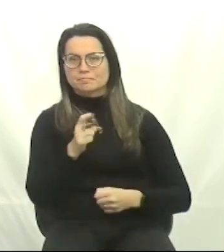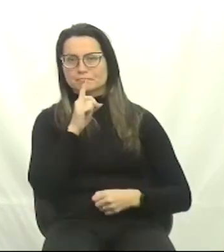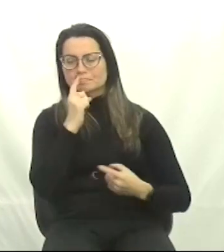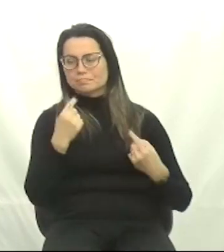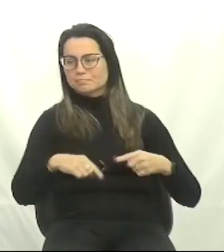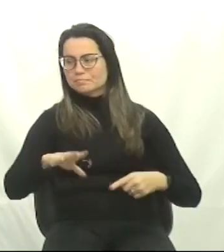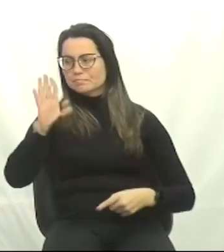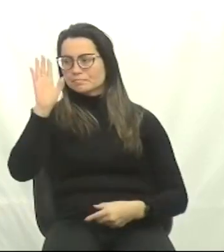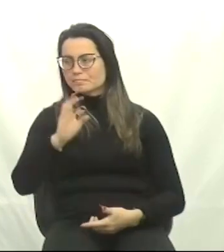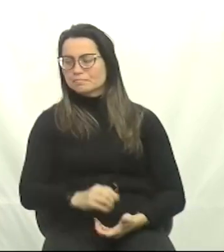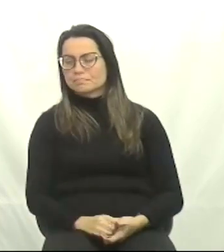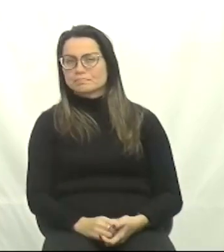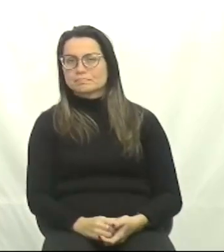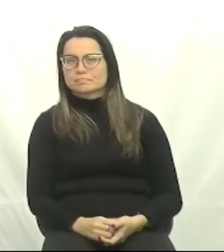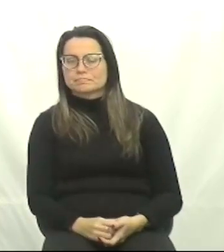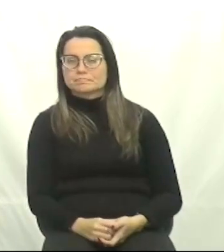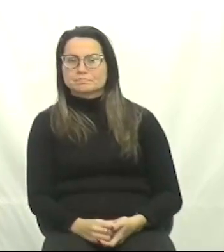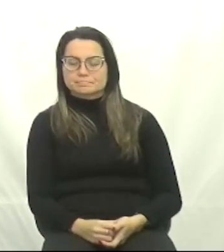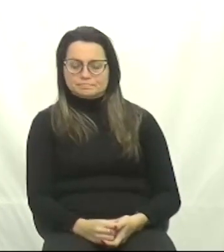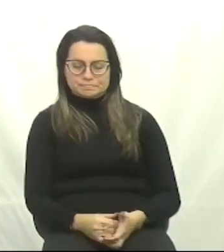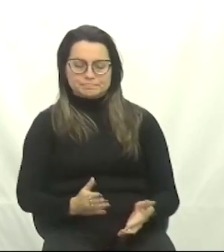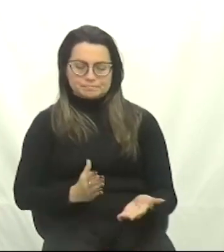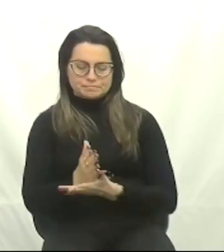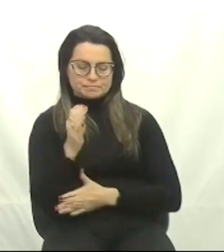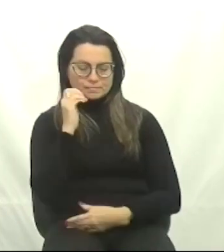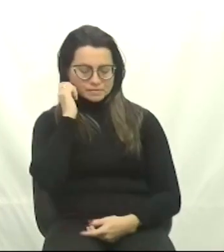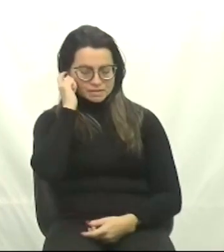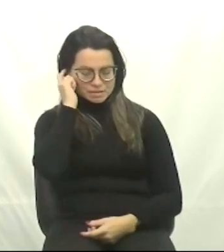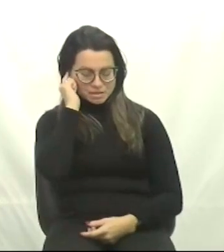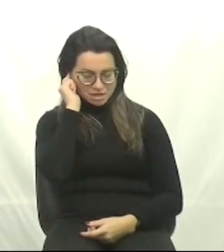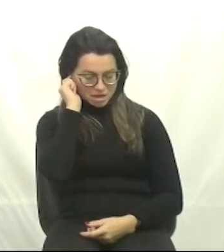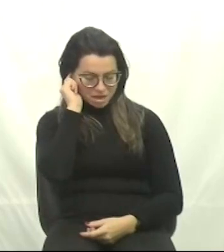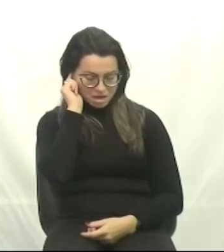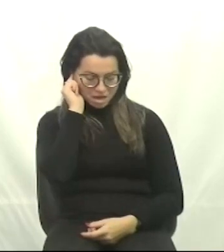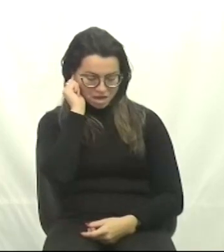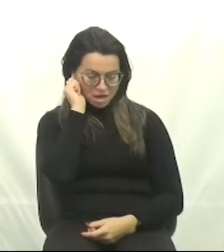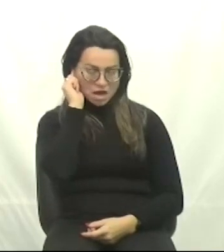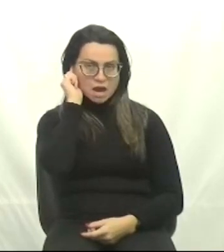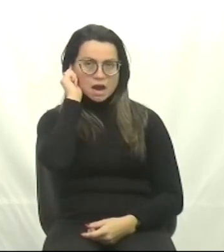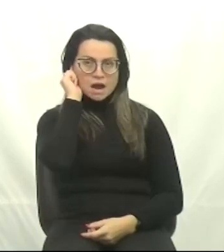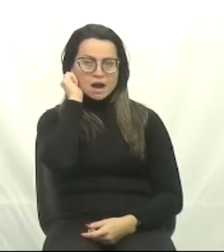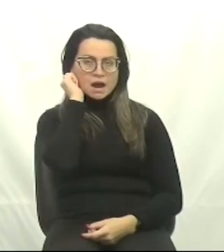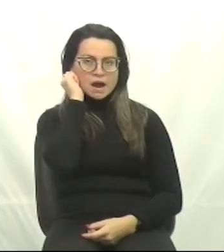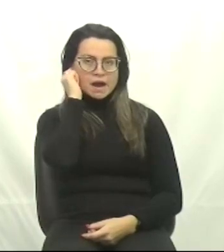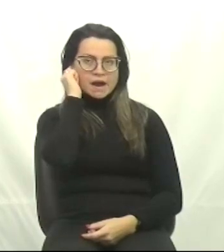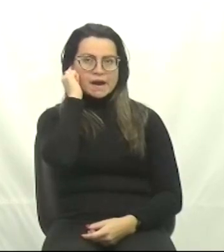favoráveis permaneçam como estão, os contrários se manifestem. Aprovado por unanimidade.